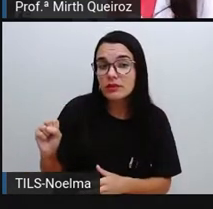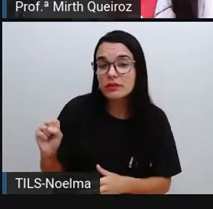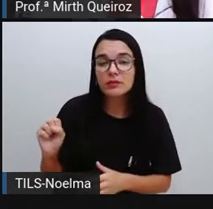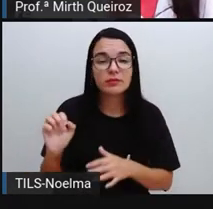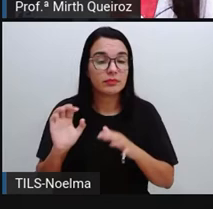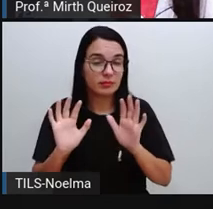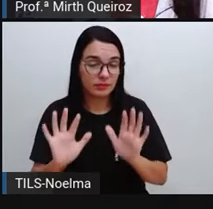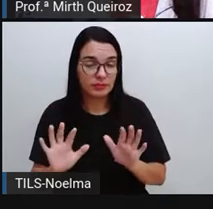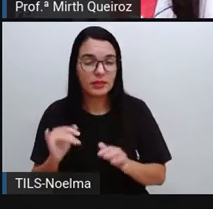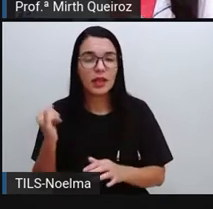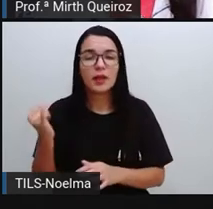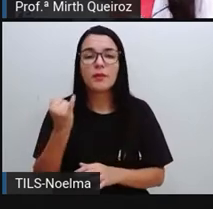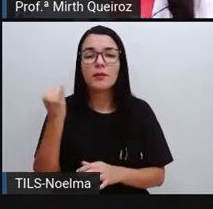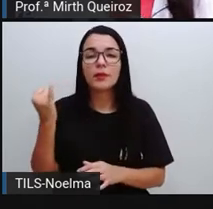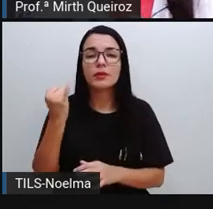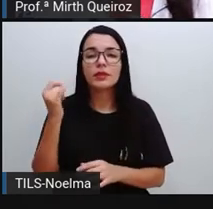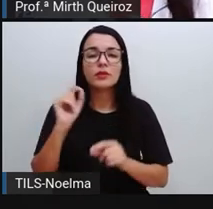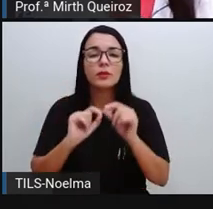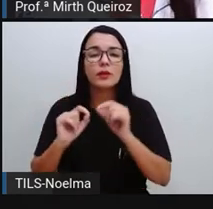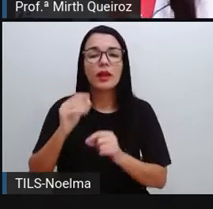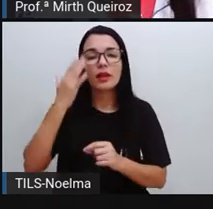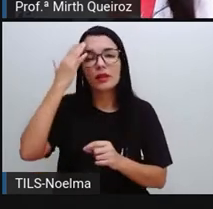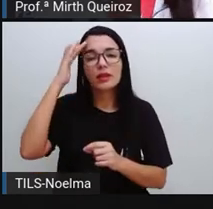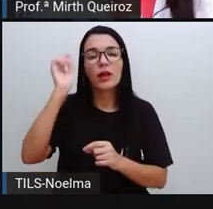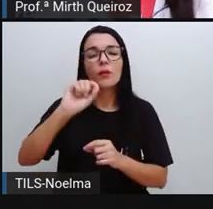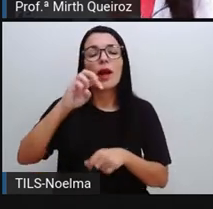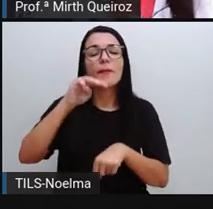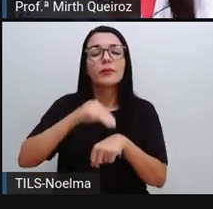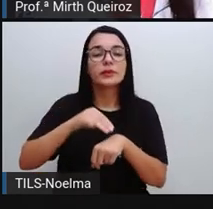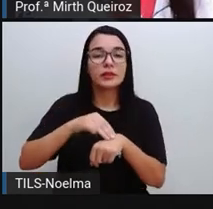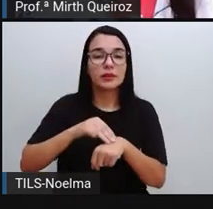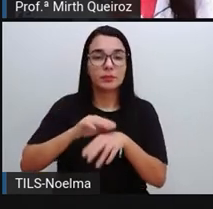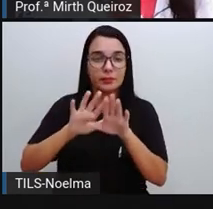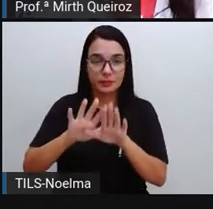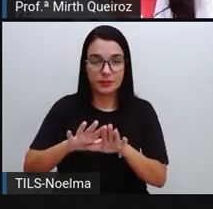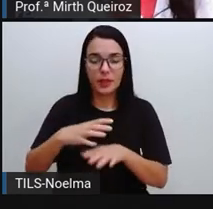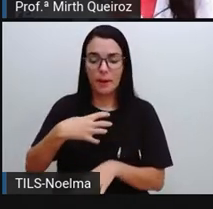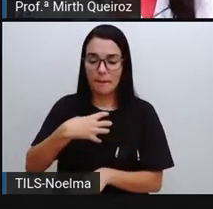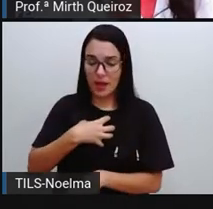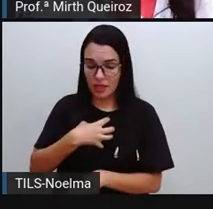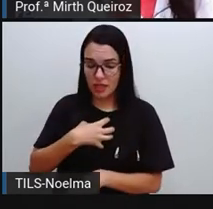Primeiro é importante a gente entender o que, que são municípios, né? Bahia, estado.